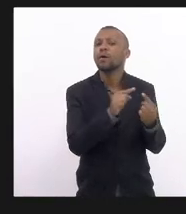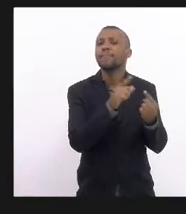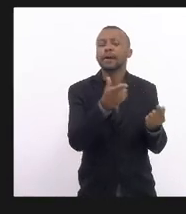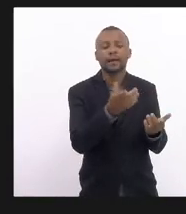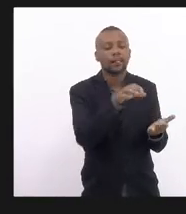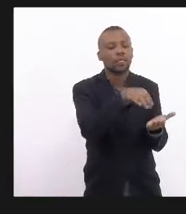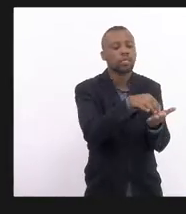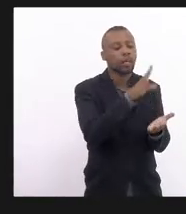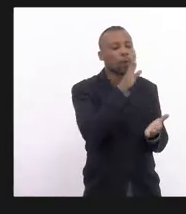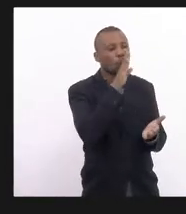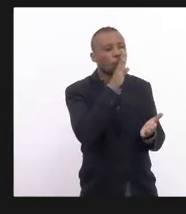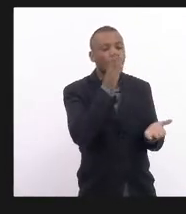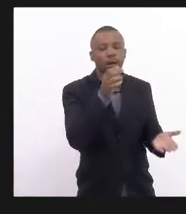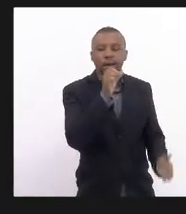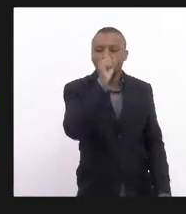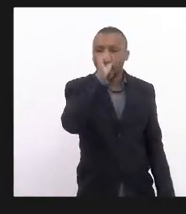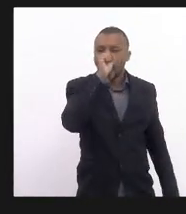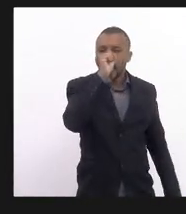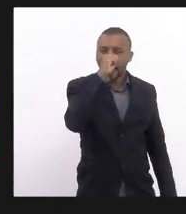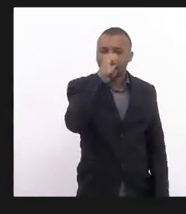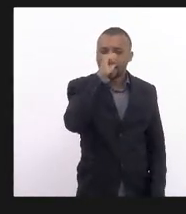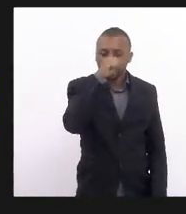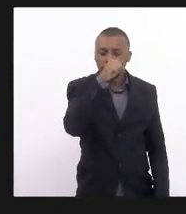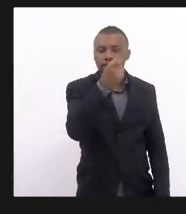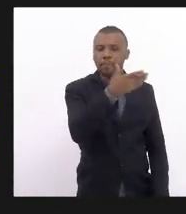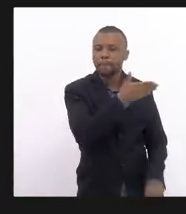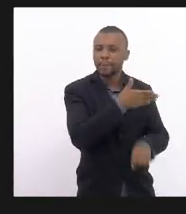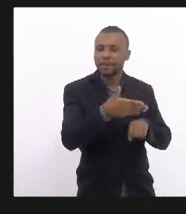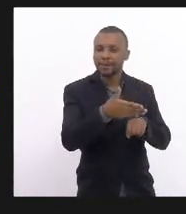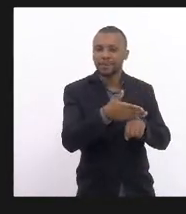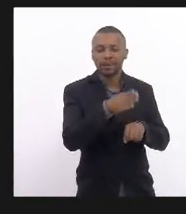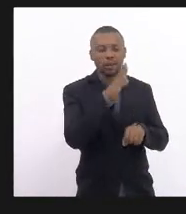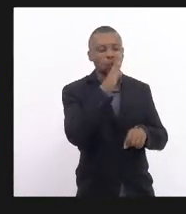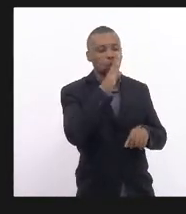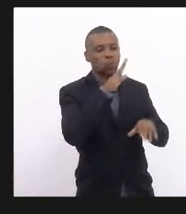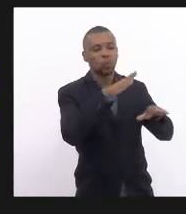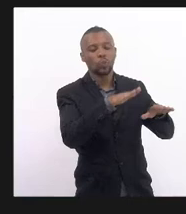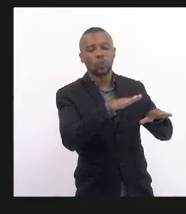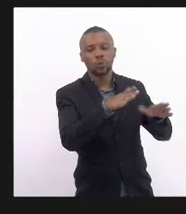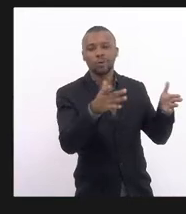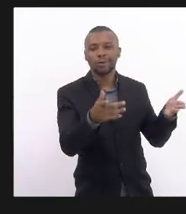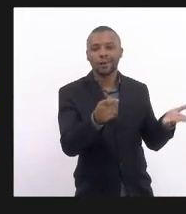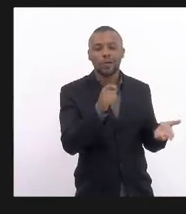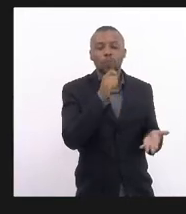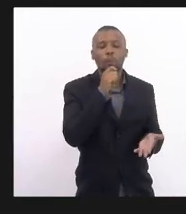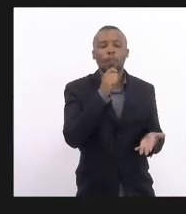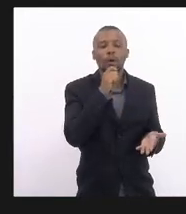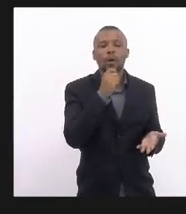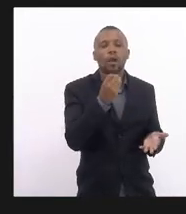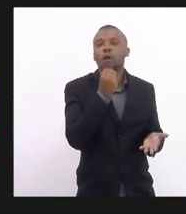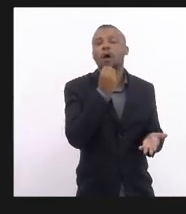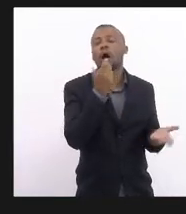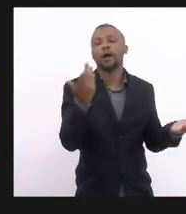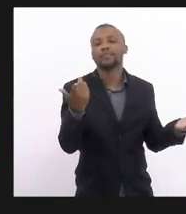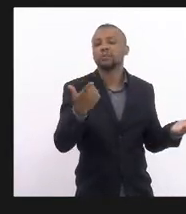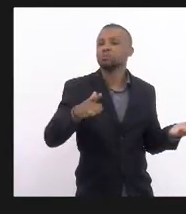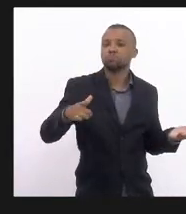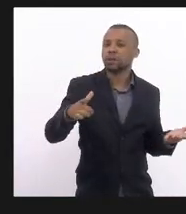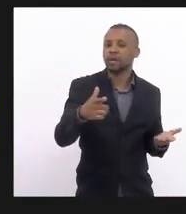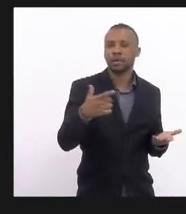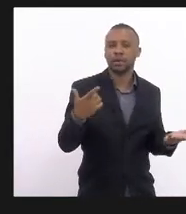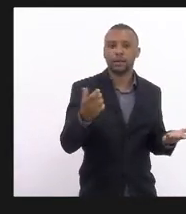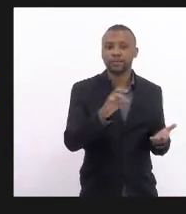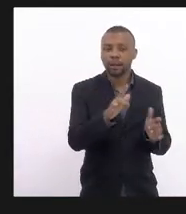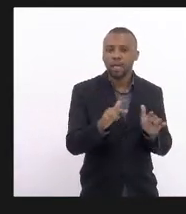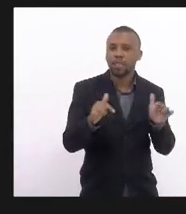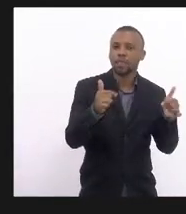lá no centro da cidade, não tem lógica. Se houver projetos para lá, propostas, né, que possam ser executadas, senão vai ficar